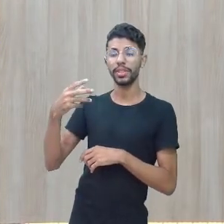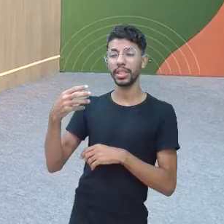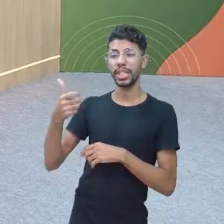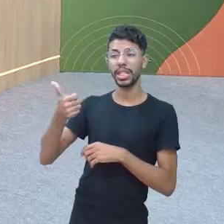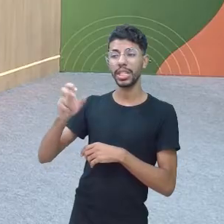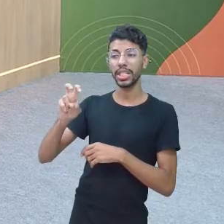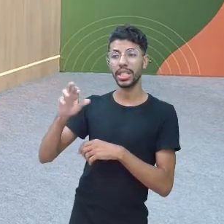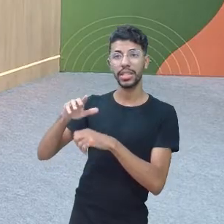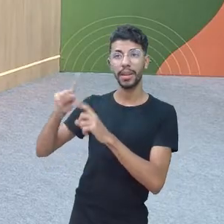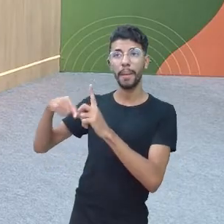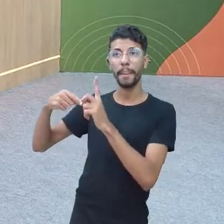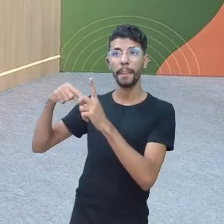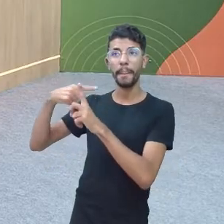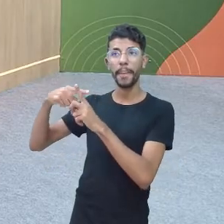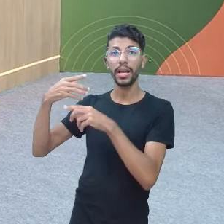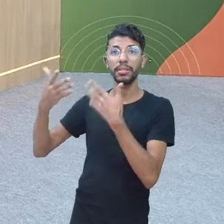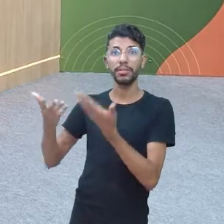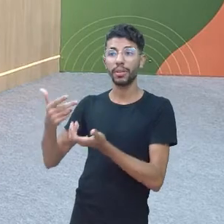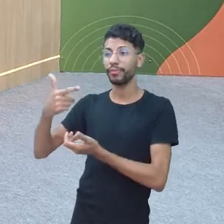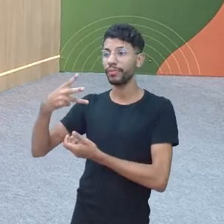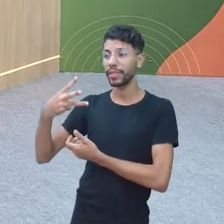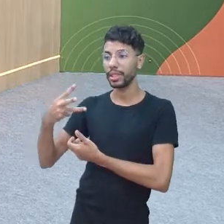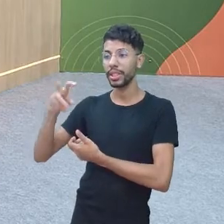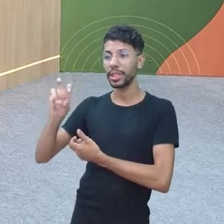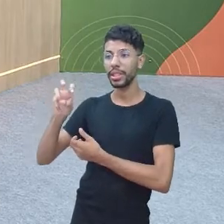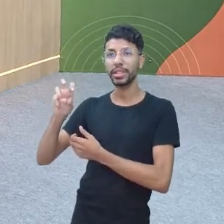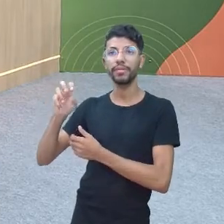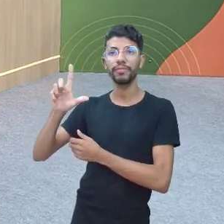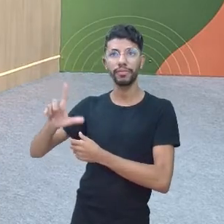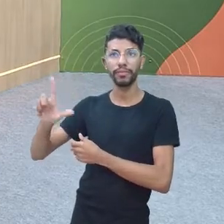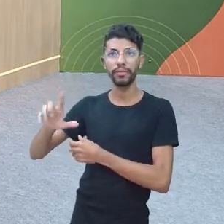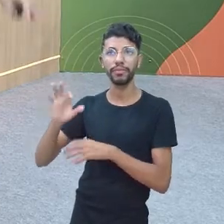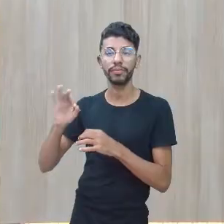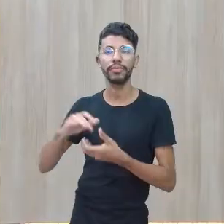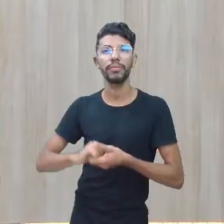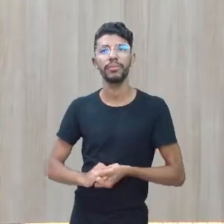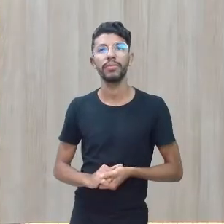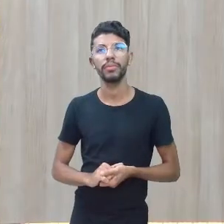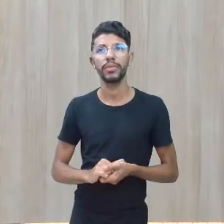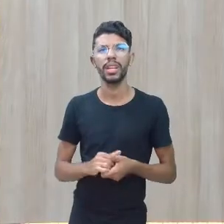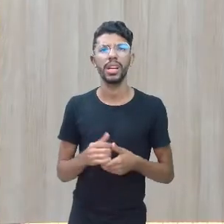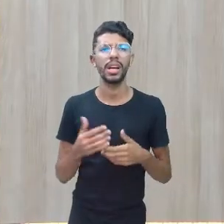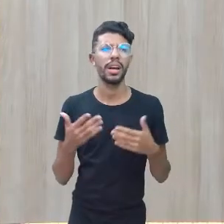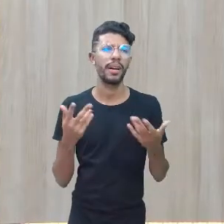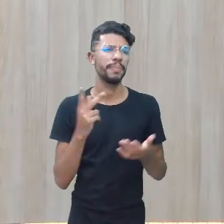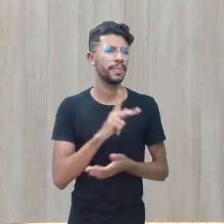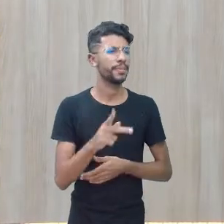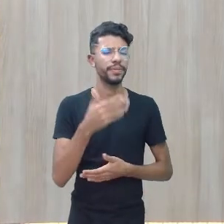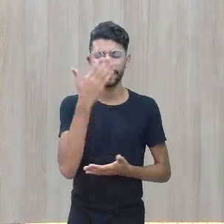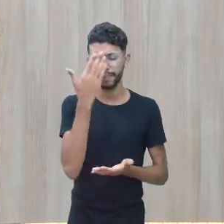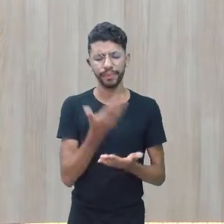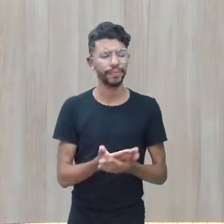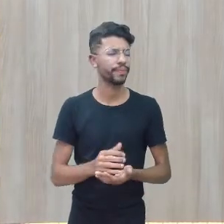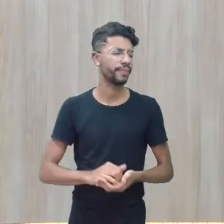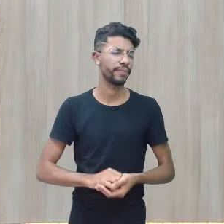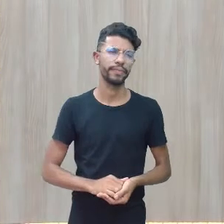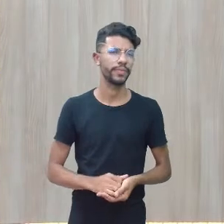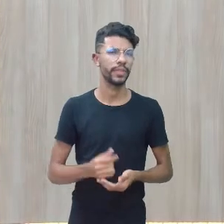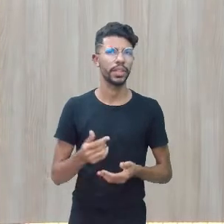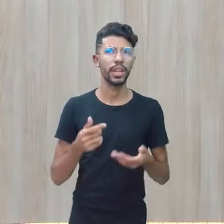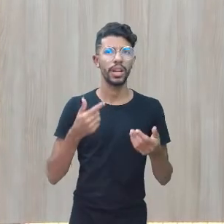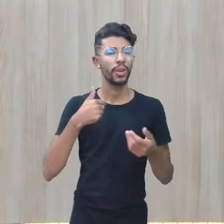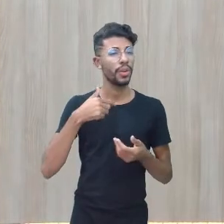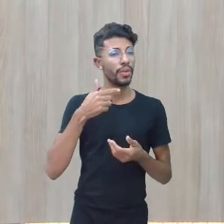mais, então ficou 35 litros, tá? Ah, professora, eu não acredito. Eu já estava complicado na